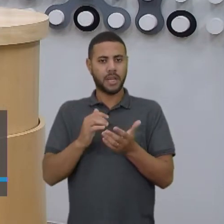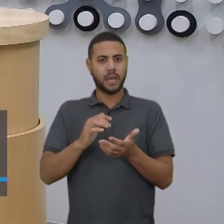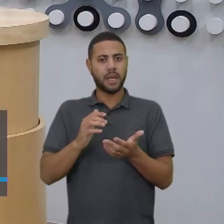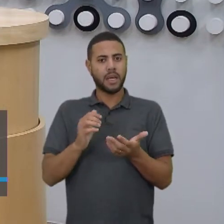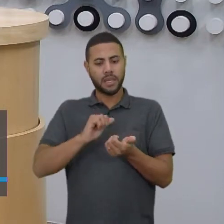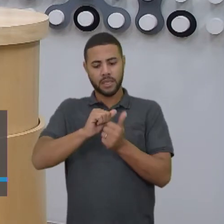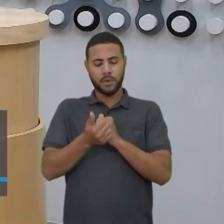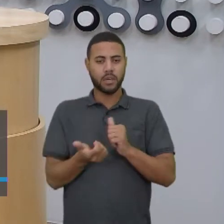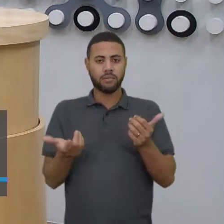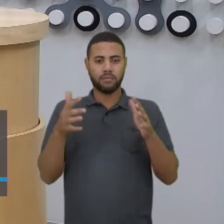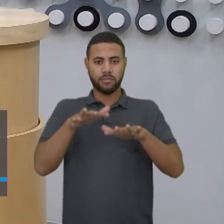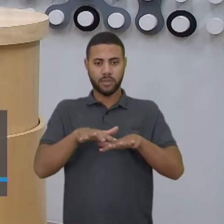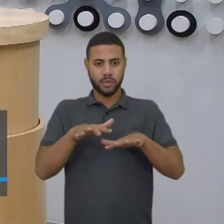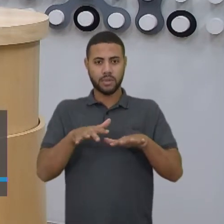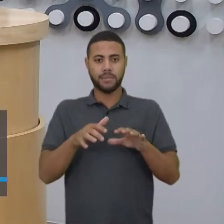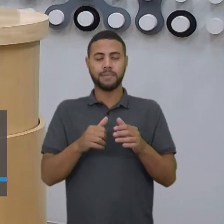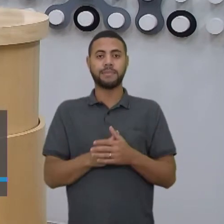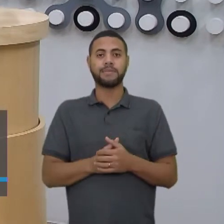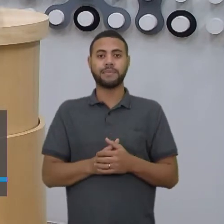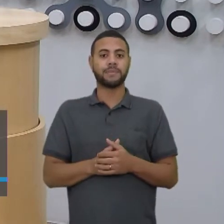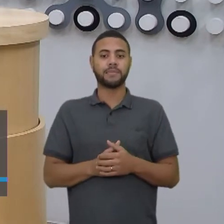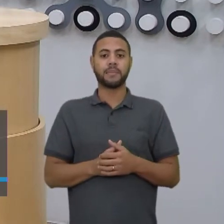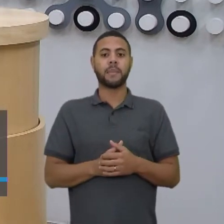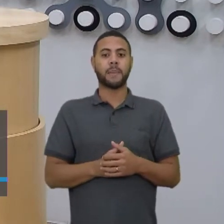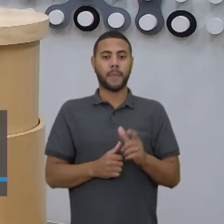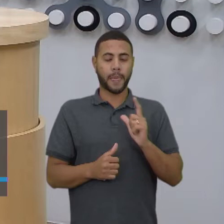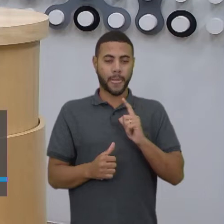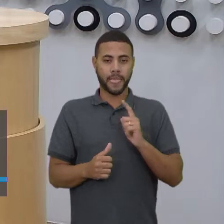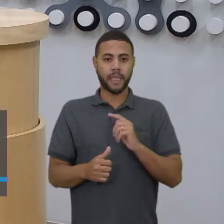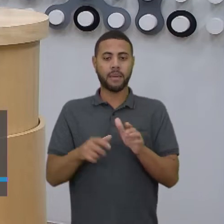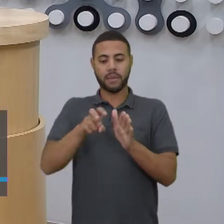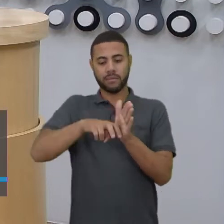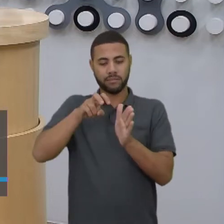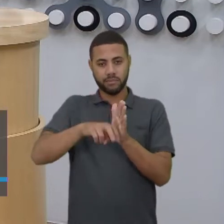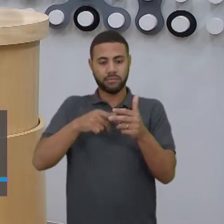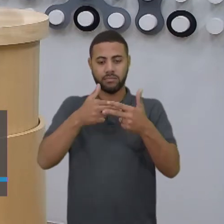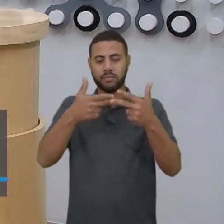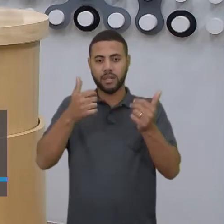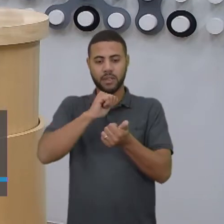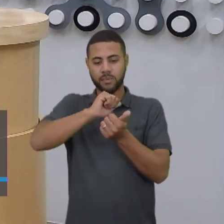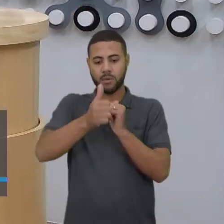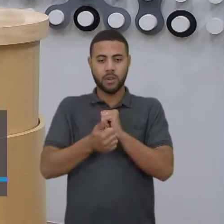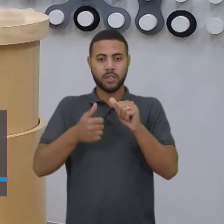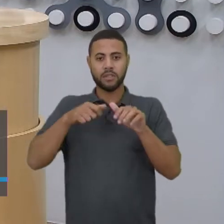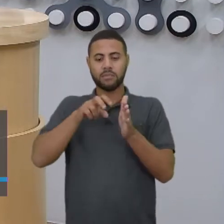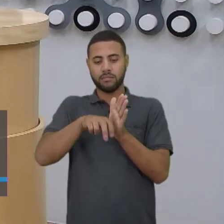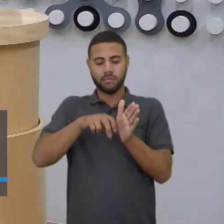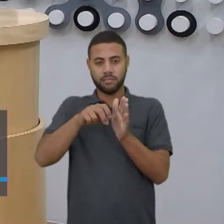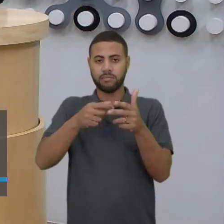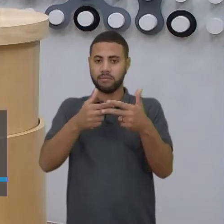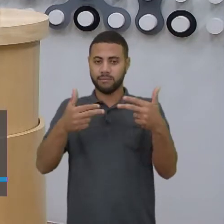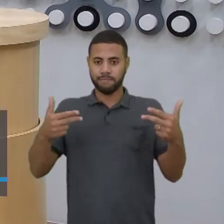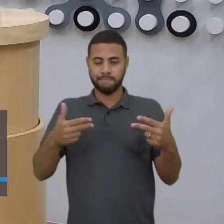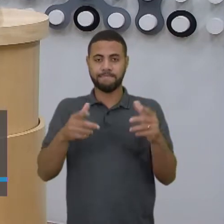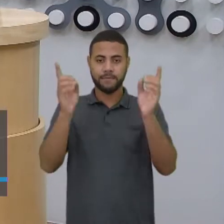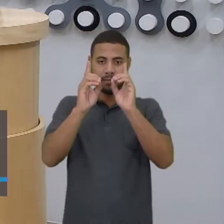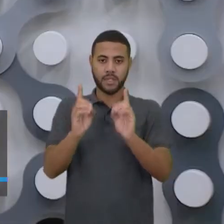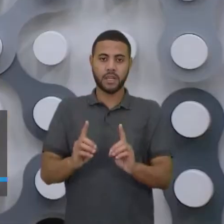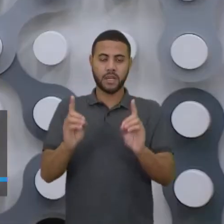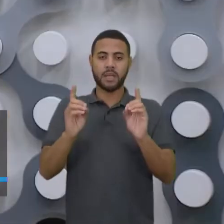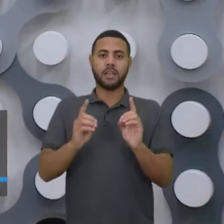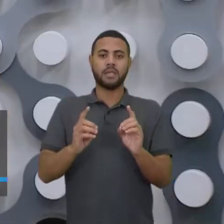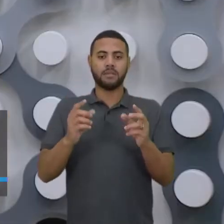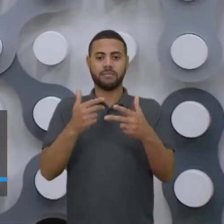assim que fala, né? Esporte inclusivo. Isso. Como que aí a gente tem o Paralímpico, né? A gente faz essa inclusão na escola e aí a gente